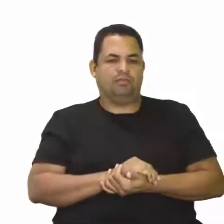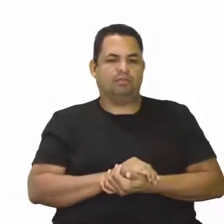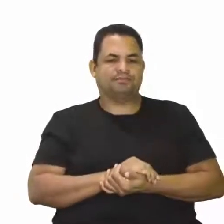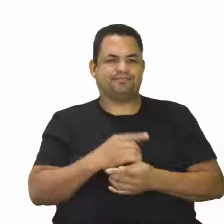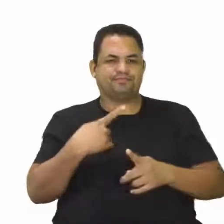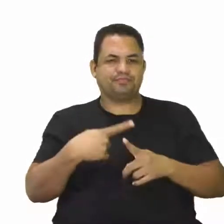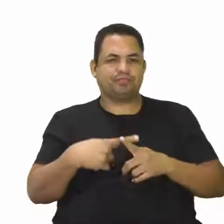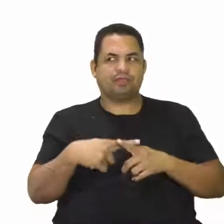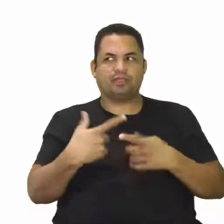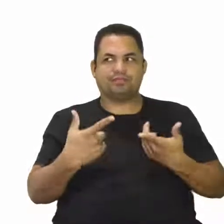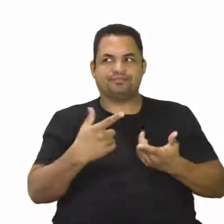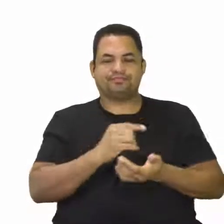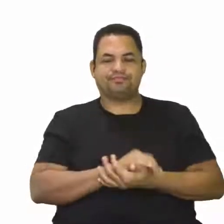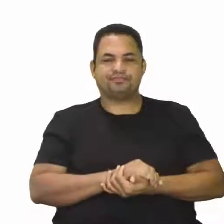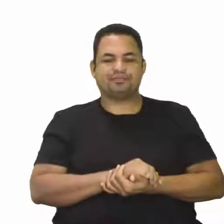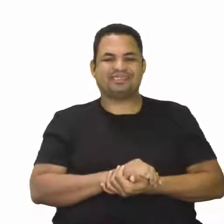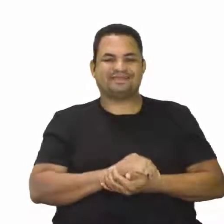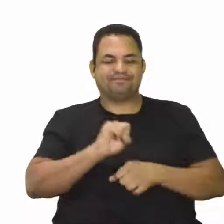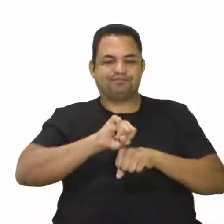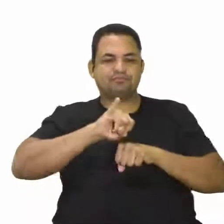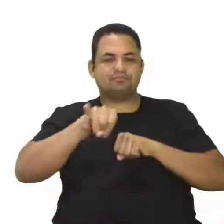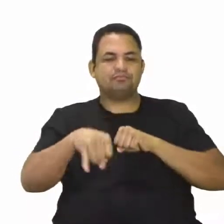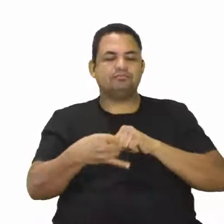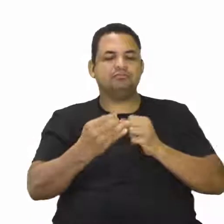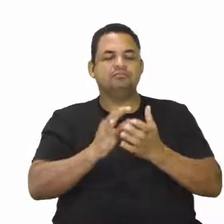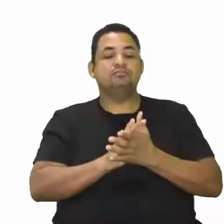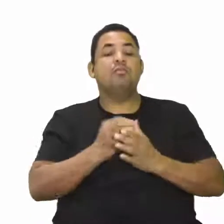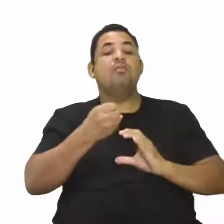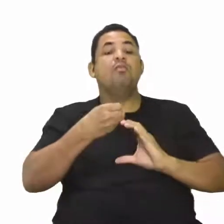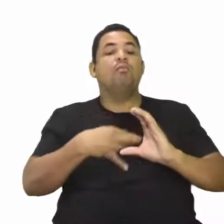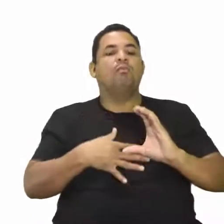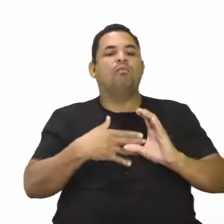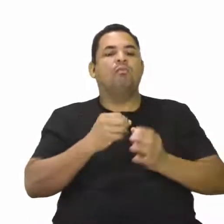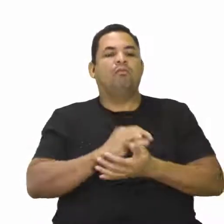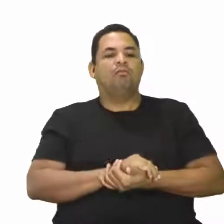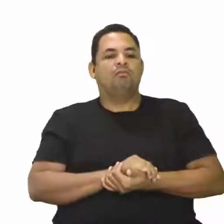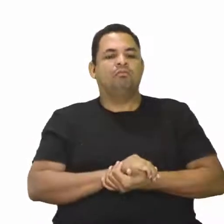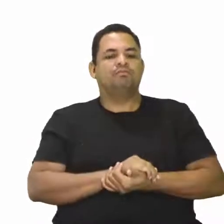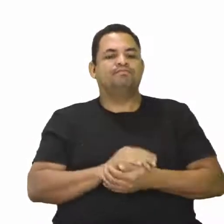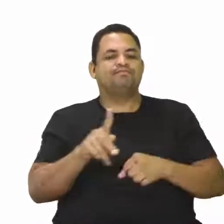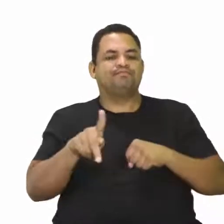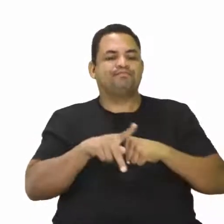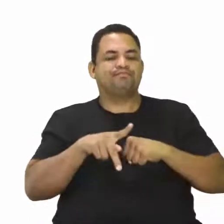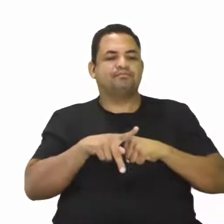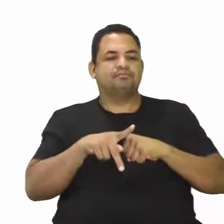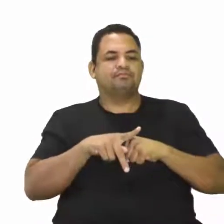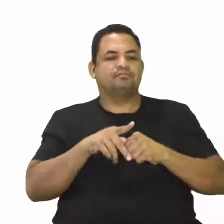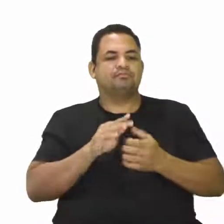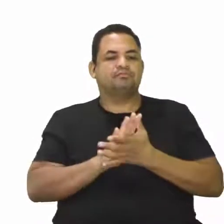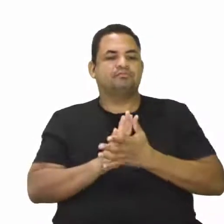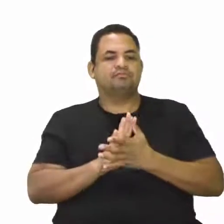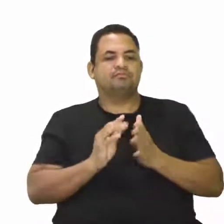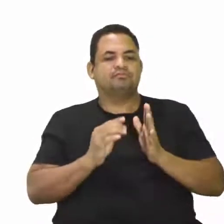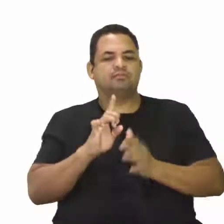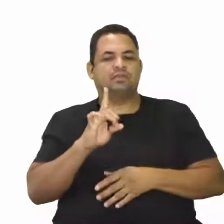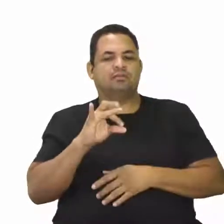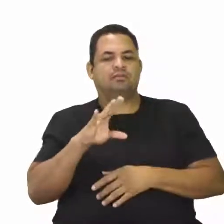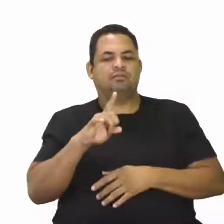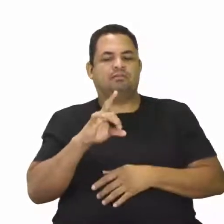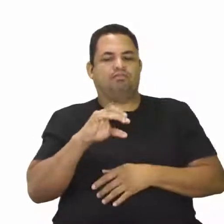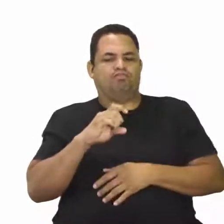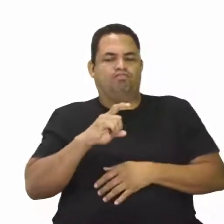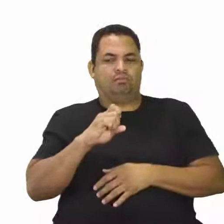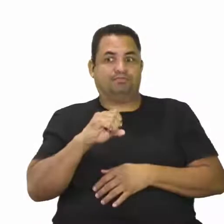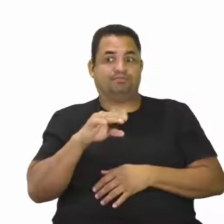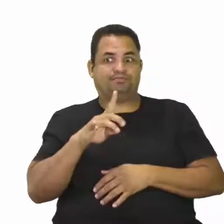malos, eu já sei que é o adjetivo. Mas ele está caracterizando quem? O pronome demonstrativo. Por isso que